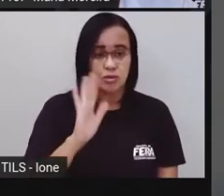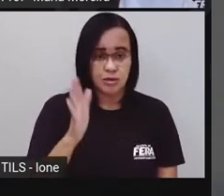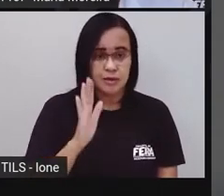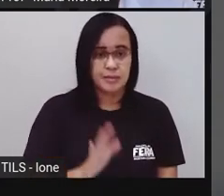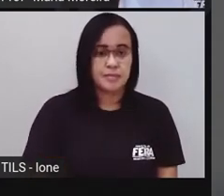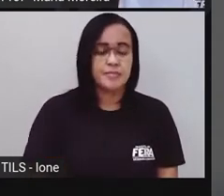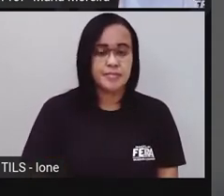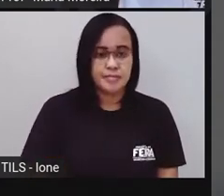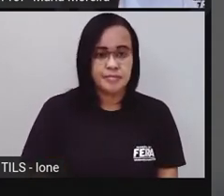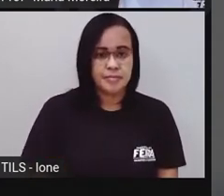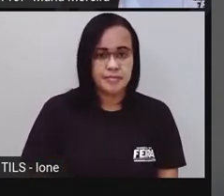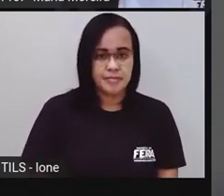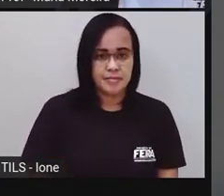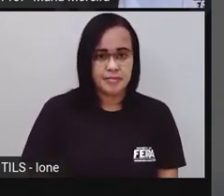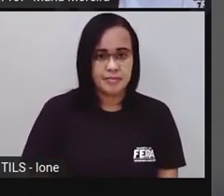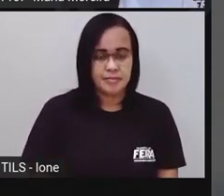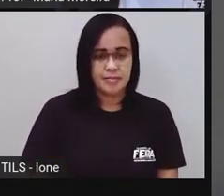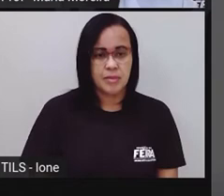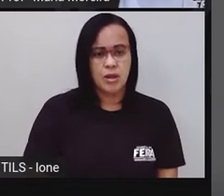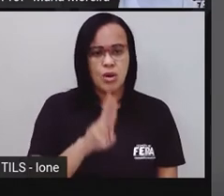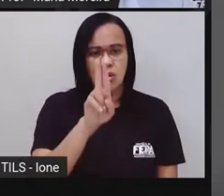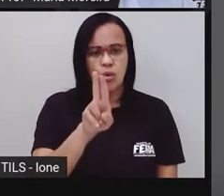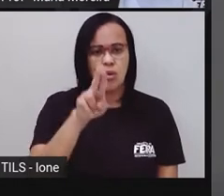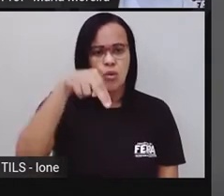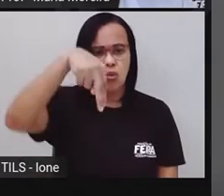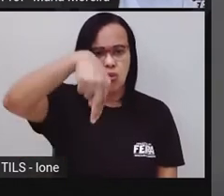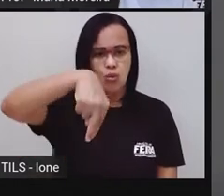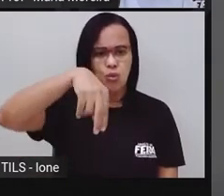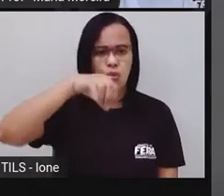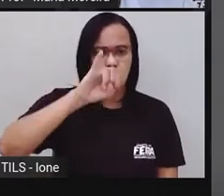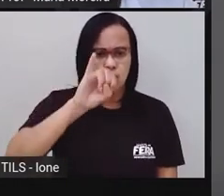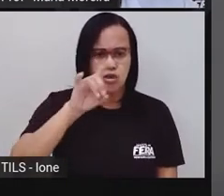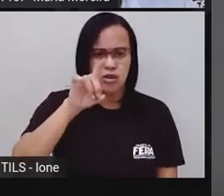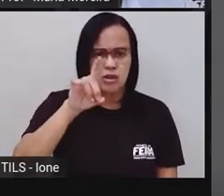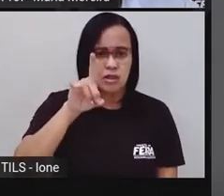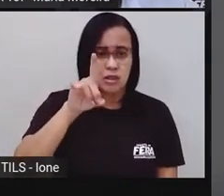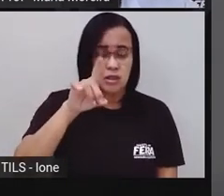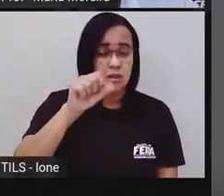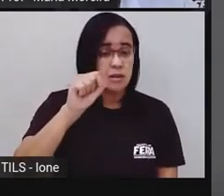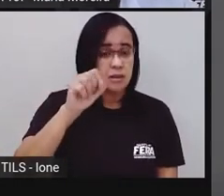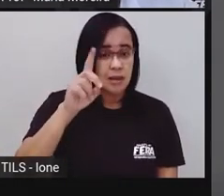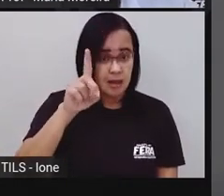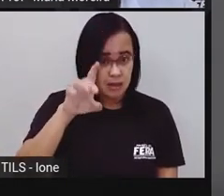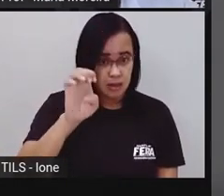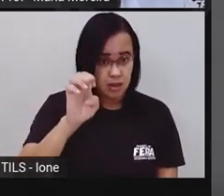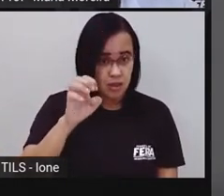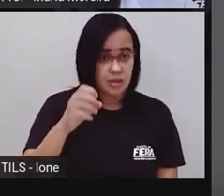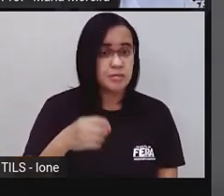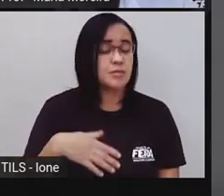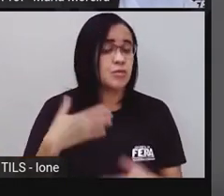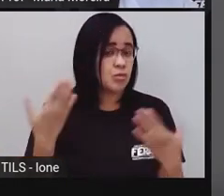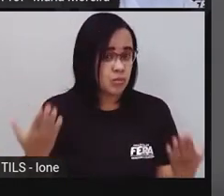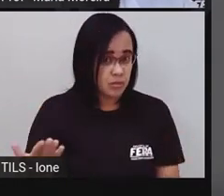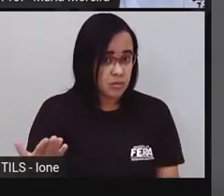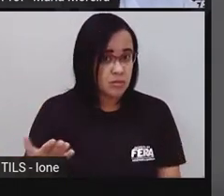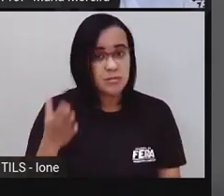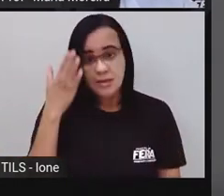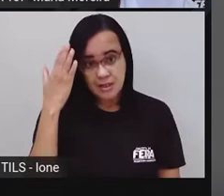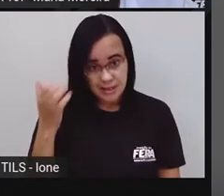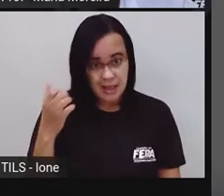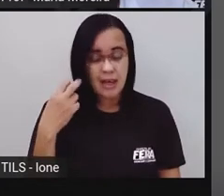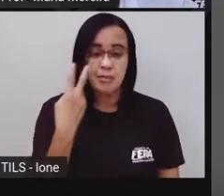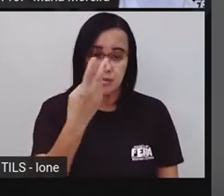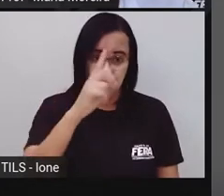2000 Quantas unidades eu voltei em 2000 a gente já sabe duas mil unidades mesmo número não é isso ó